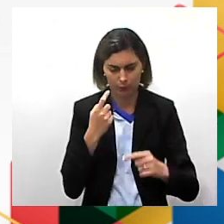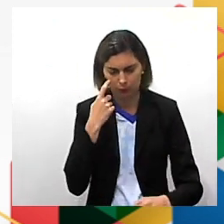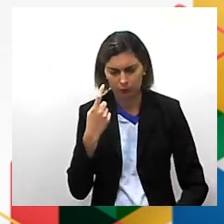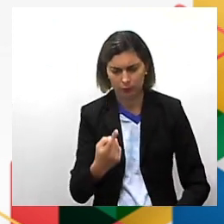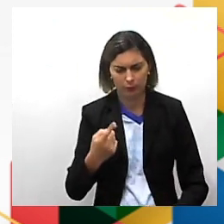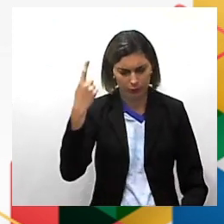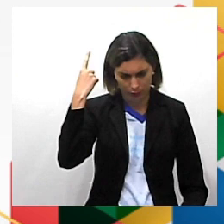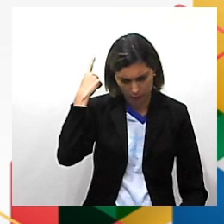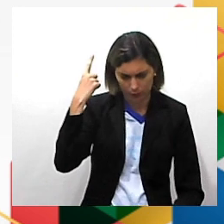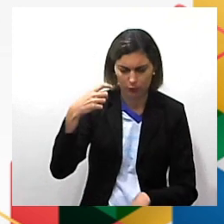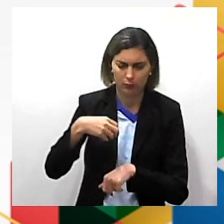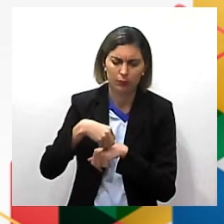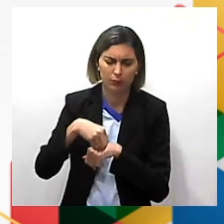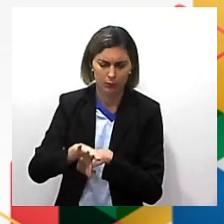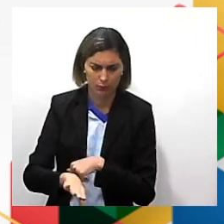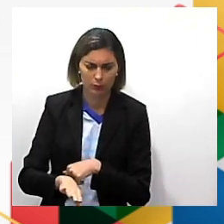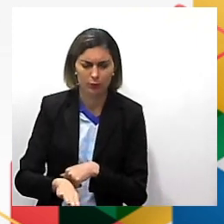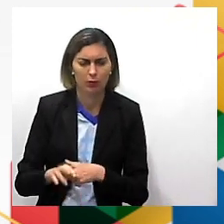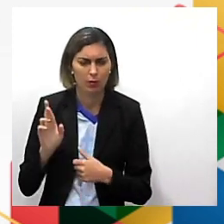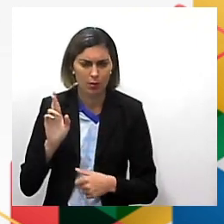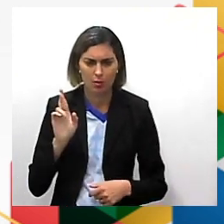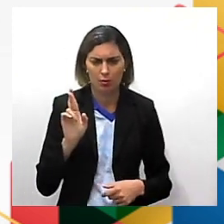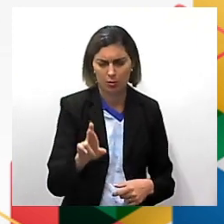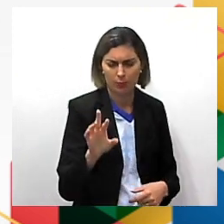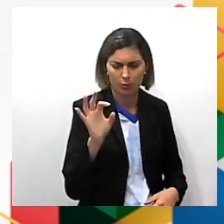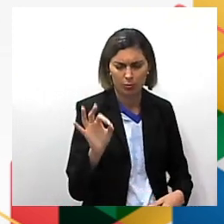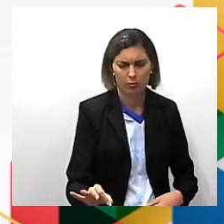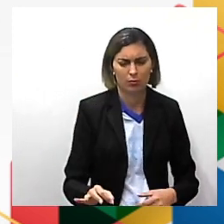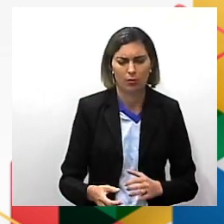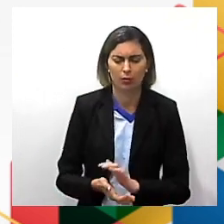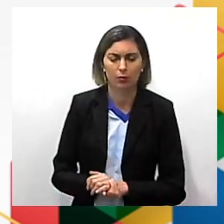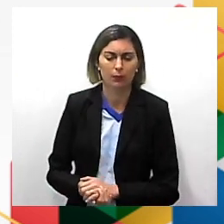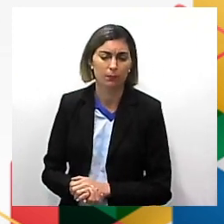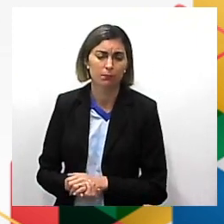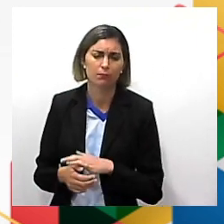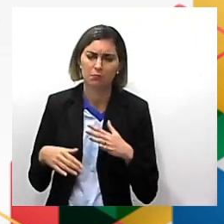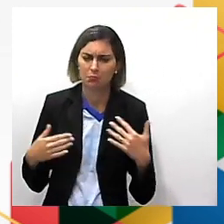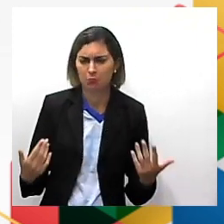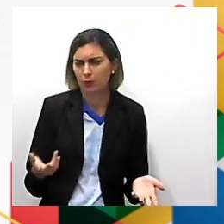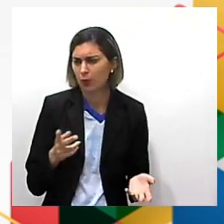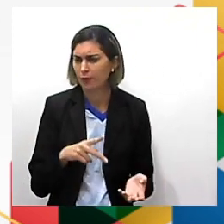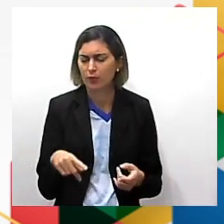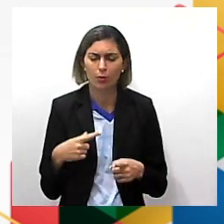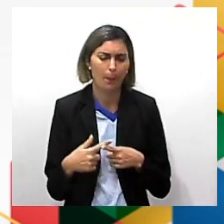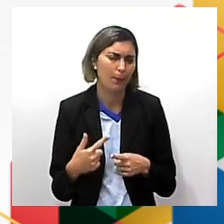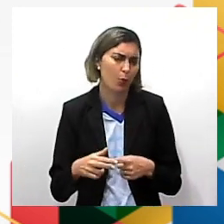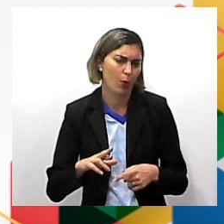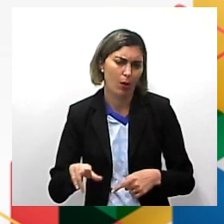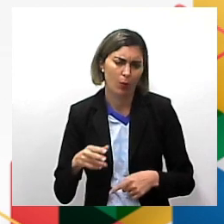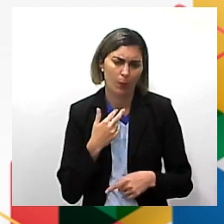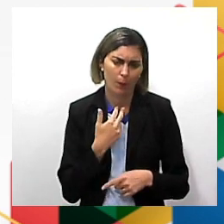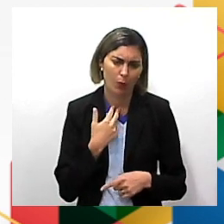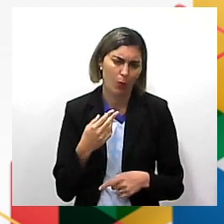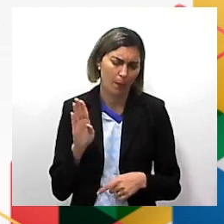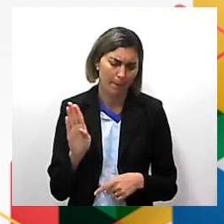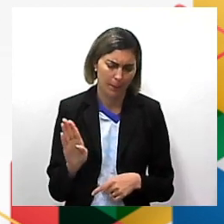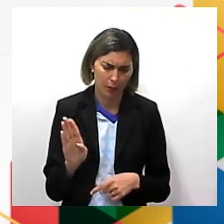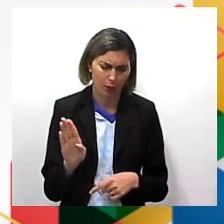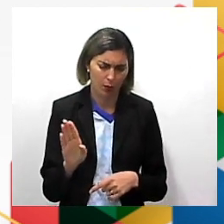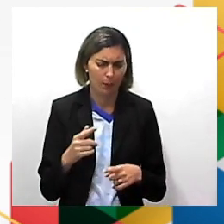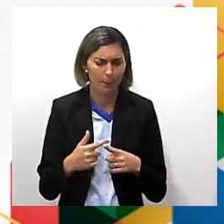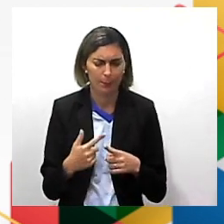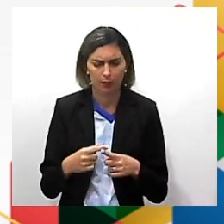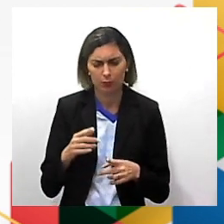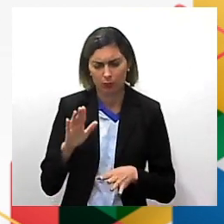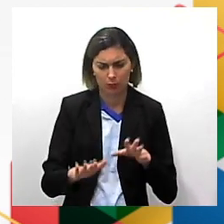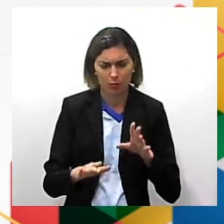a questão já traz para a gente a resposta correta, beleza? Professor, por que não pode ser a letra B? Porque em